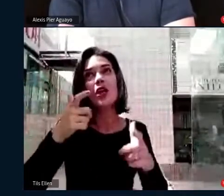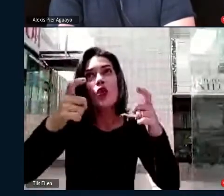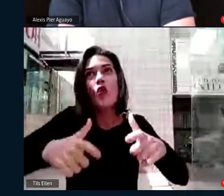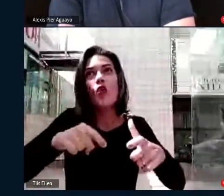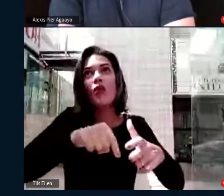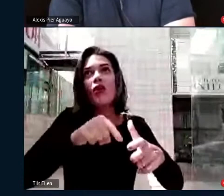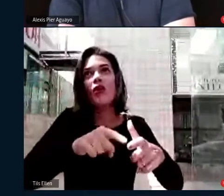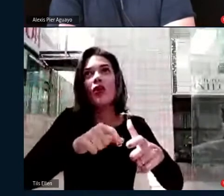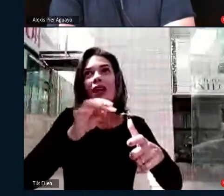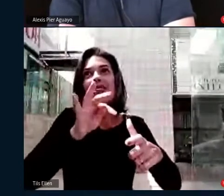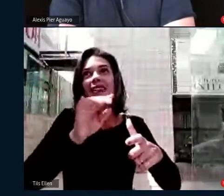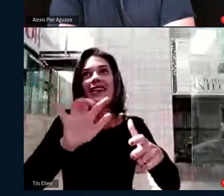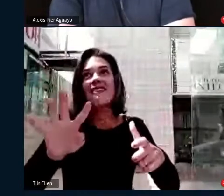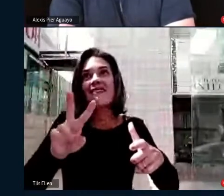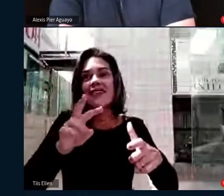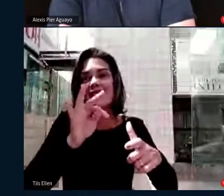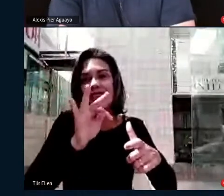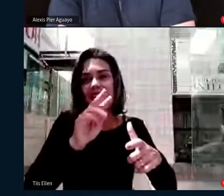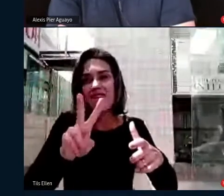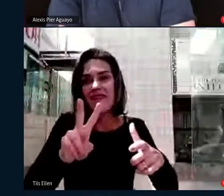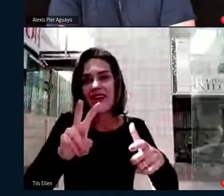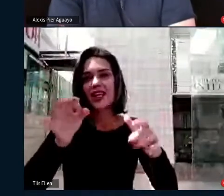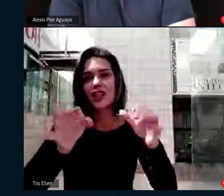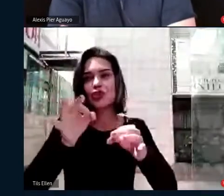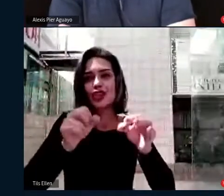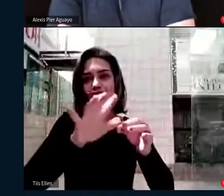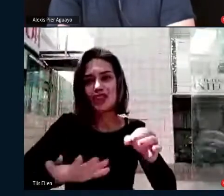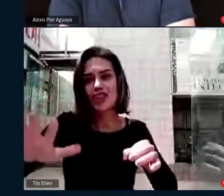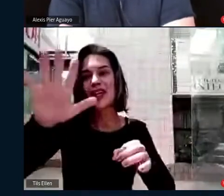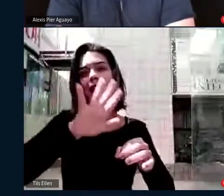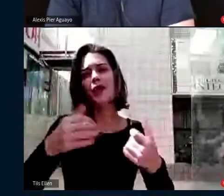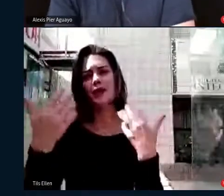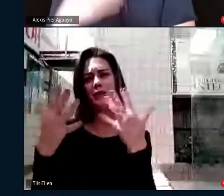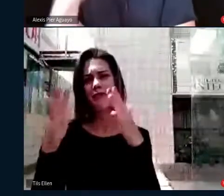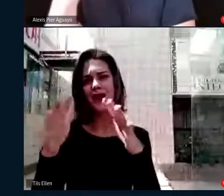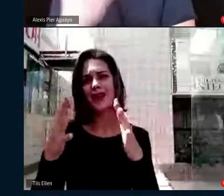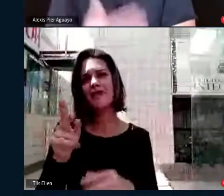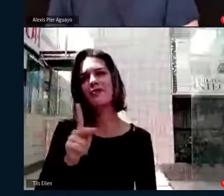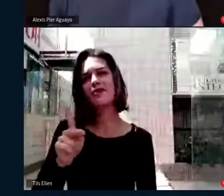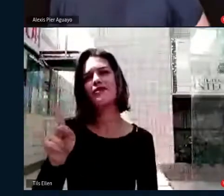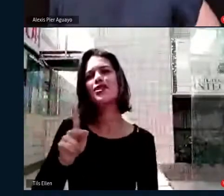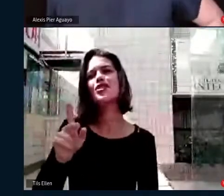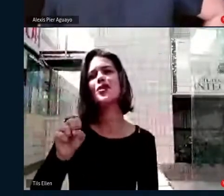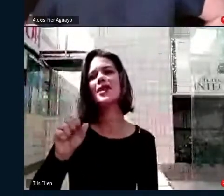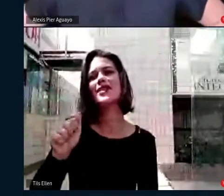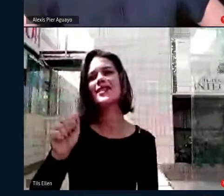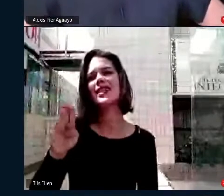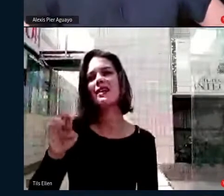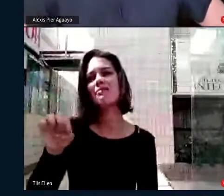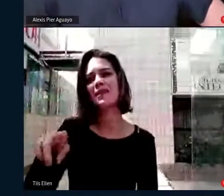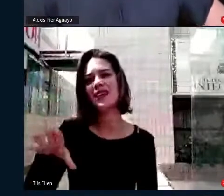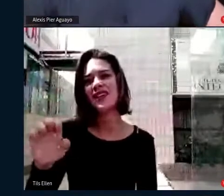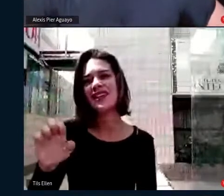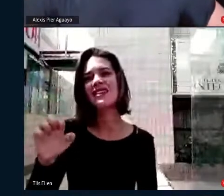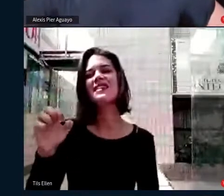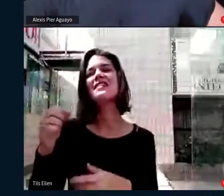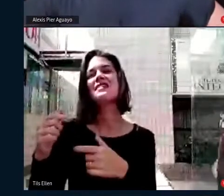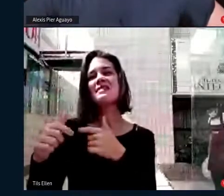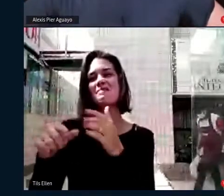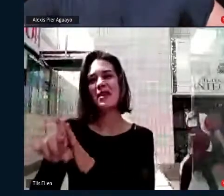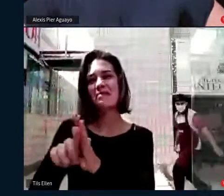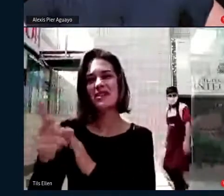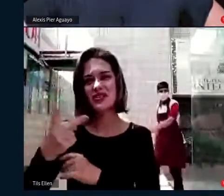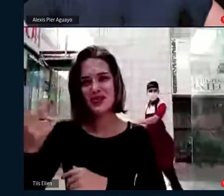grande campo. Então, parabéns pelo seu trabalho, parabéns a Sabine também pelo trabalho de vocês. Tem muito